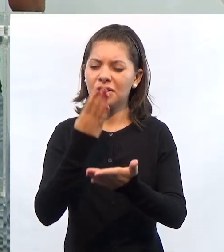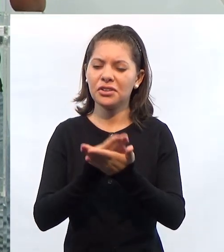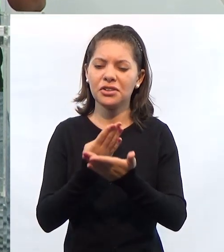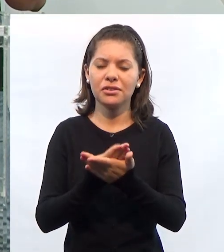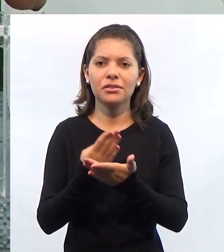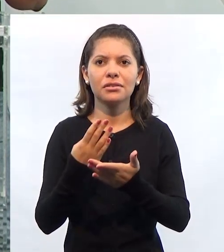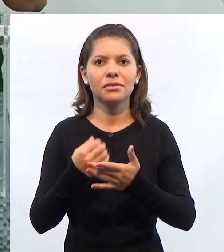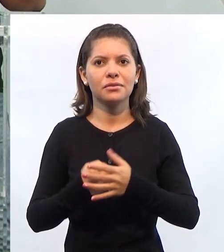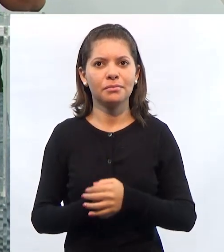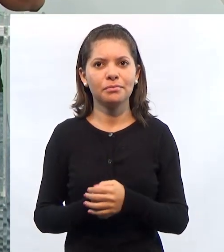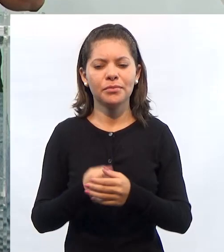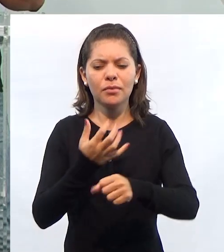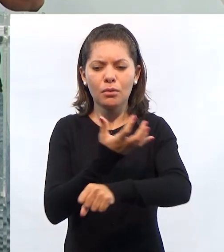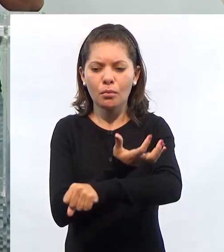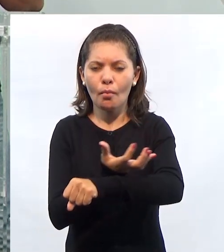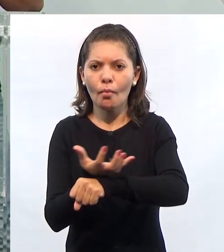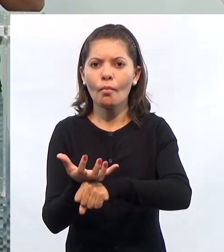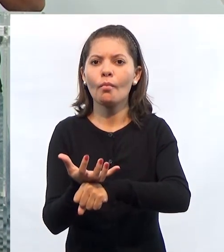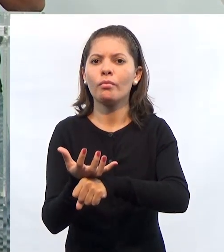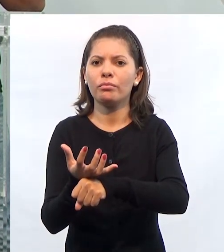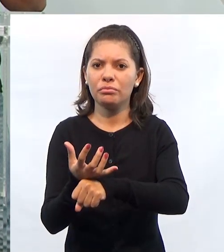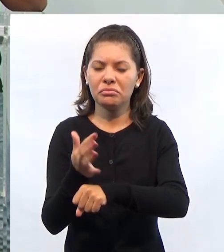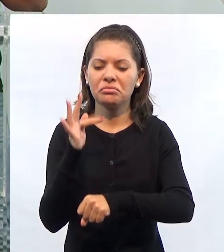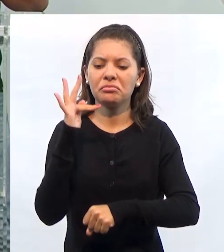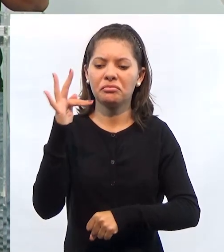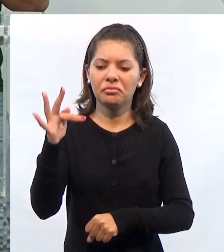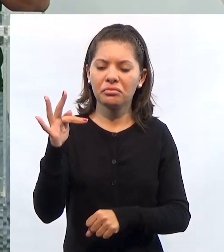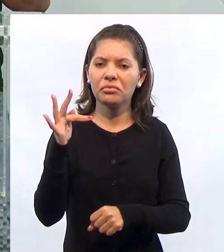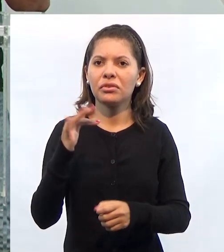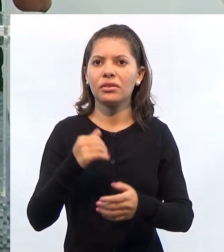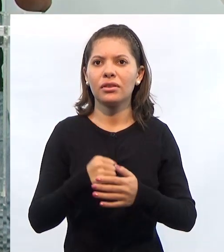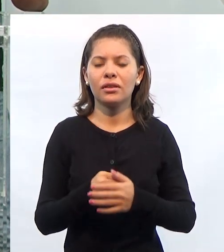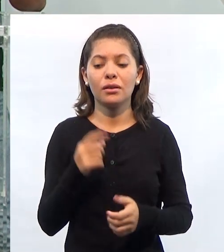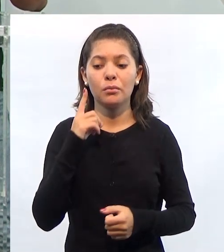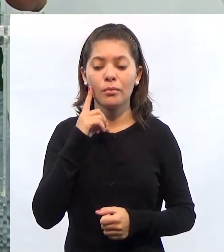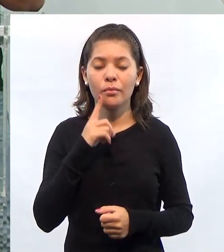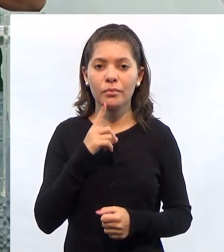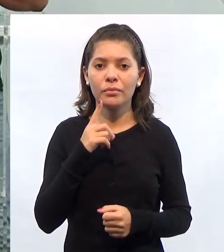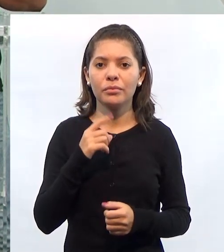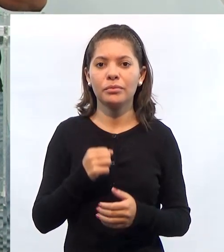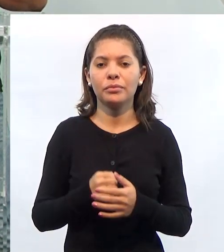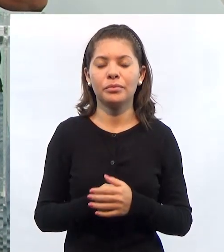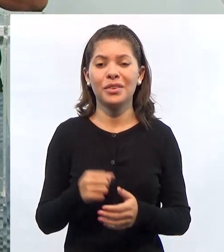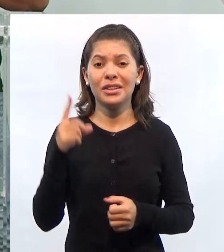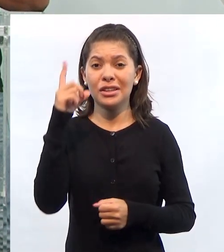lá parece que vai dar alguma seca lá e tal, então acho que vai ter